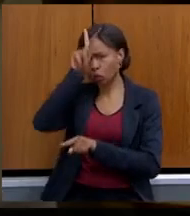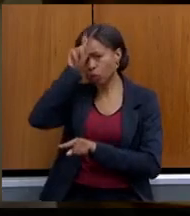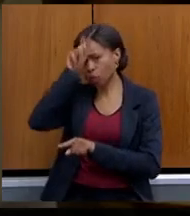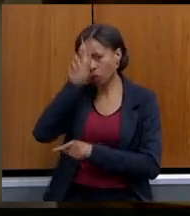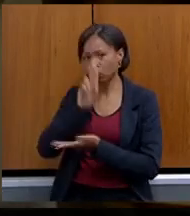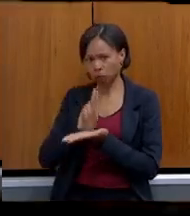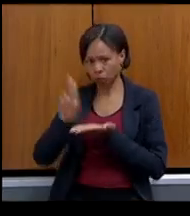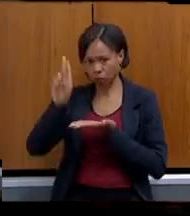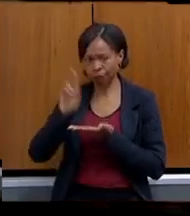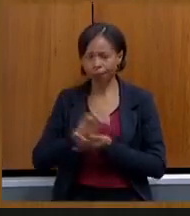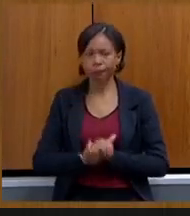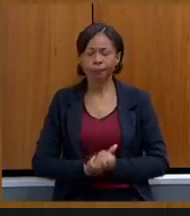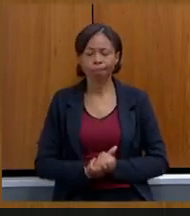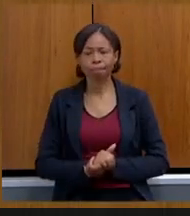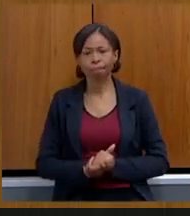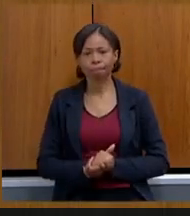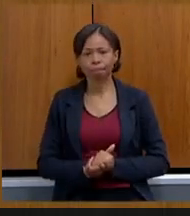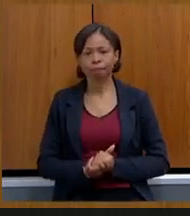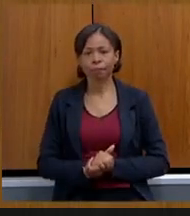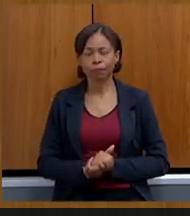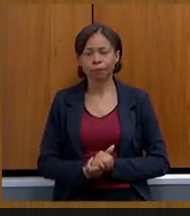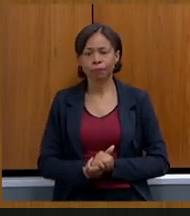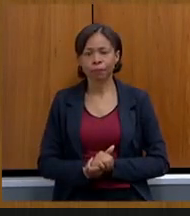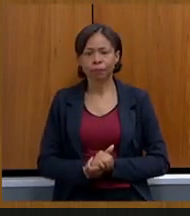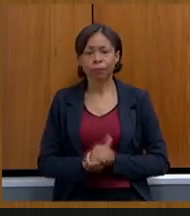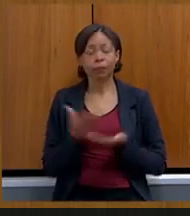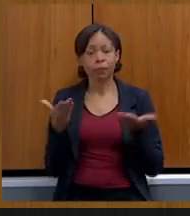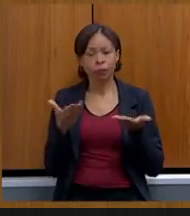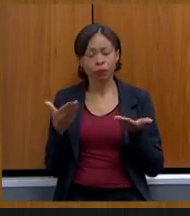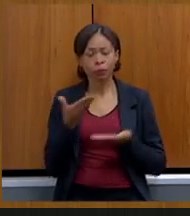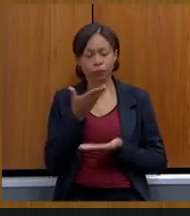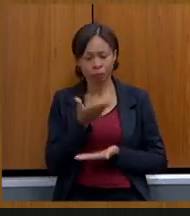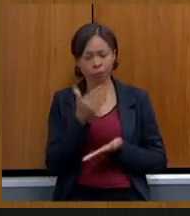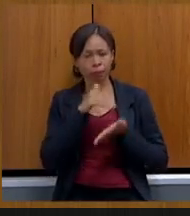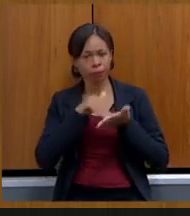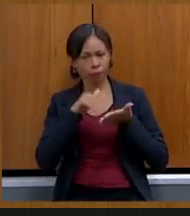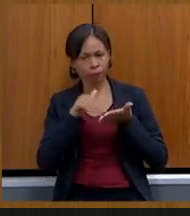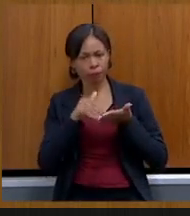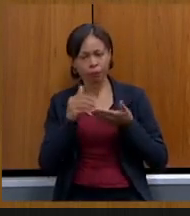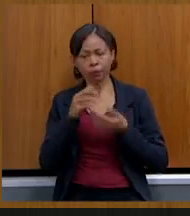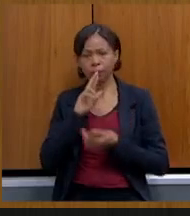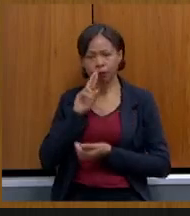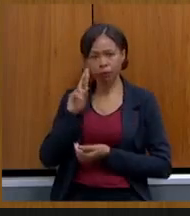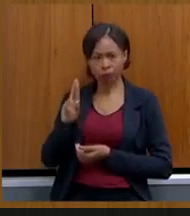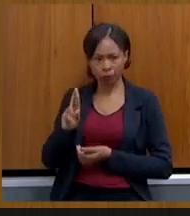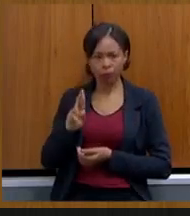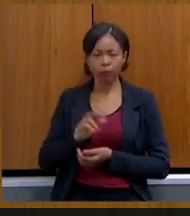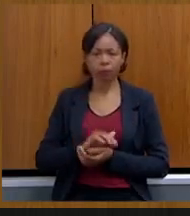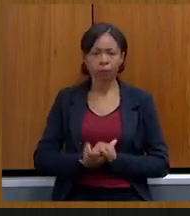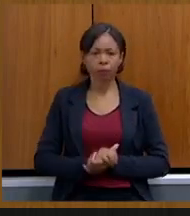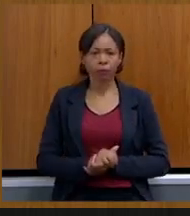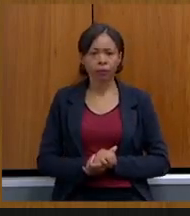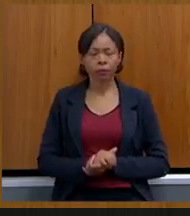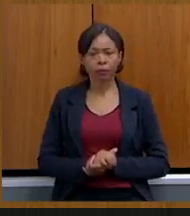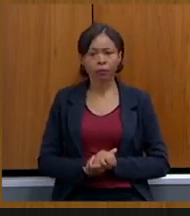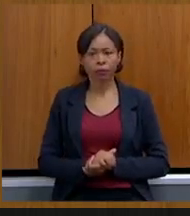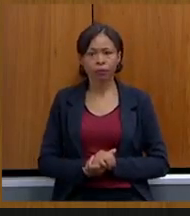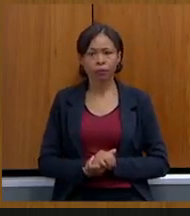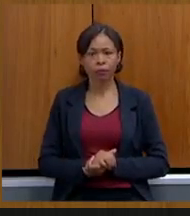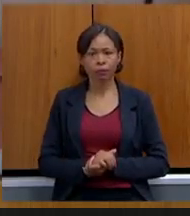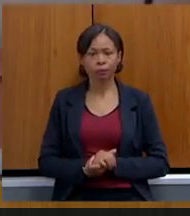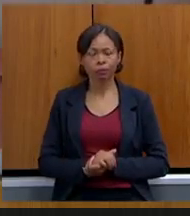Obrigada deputado Carlos Pimenta passa a palavra para a secretária a Júlia para suas considerações em três minutos